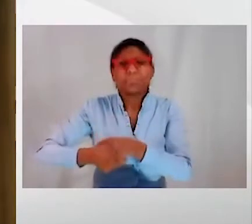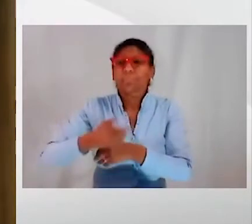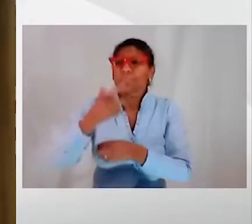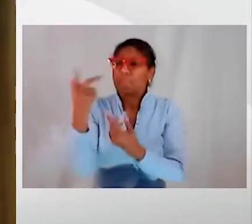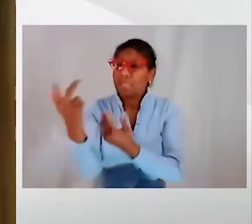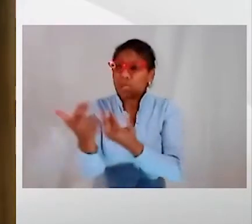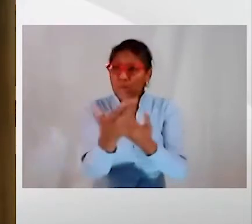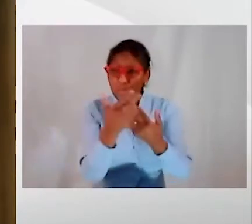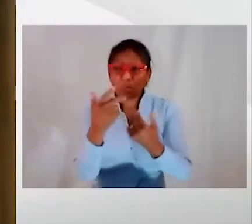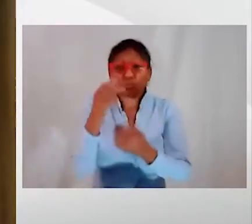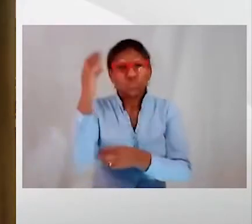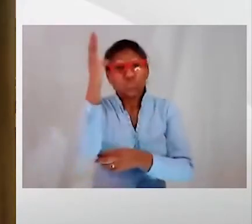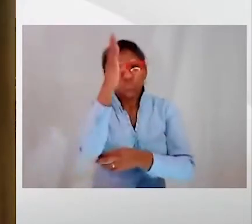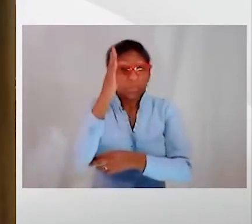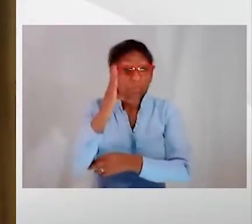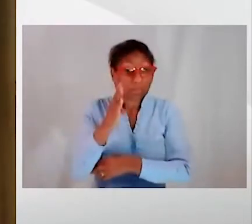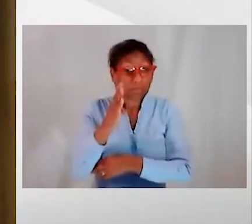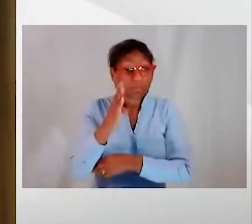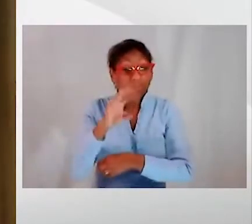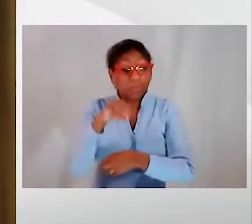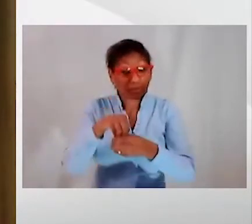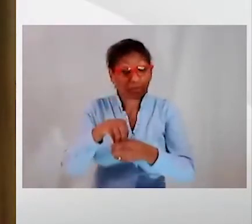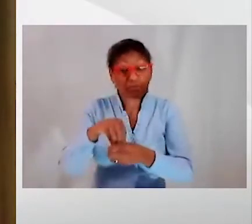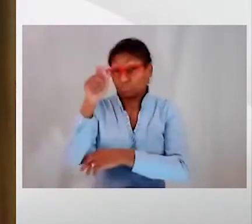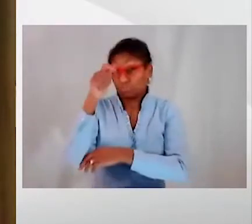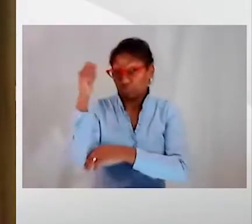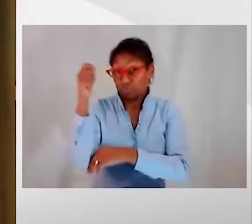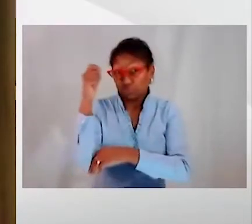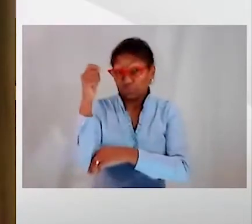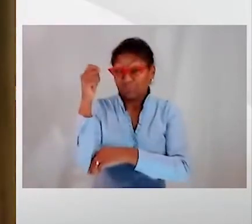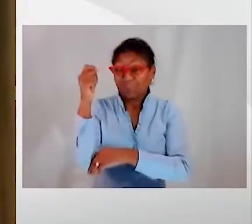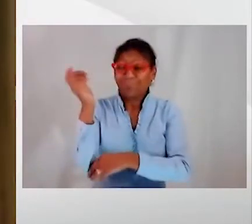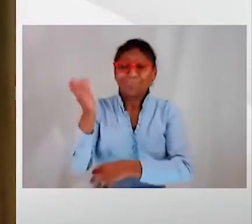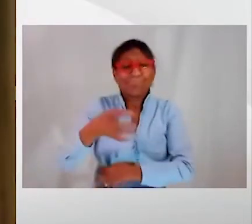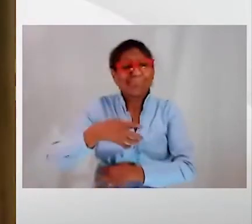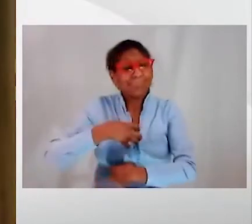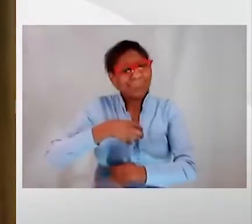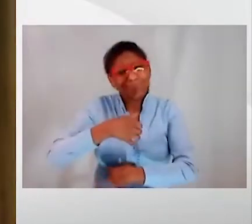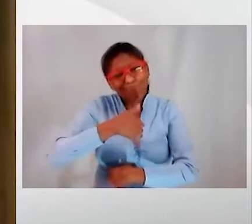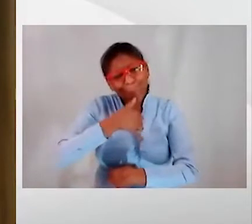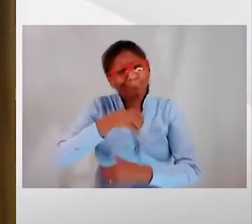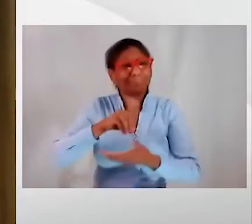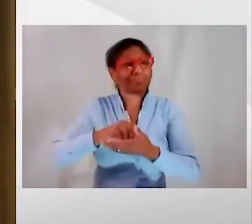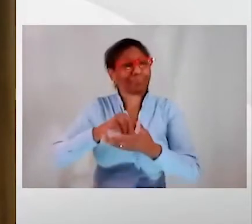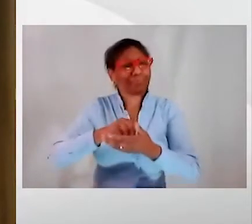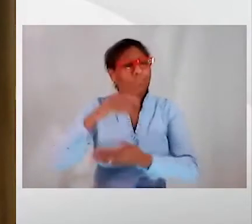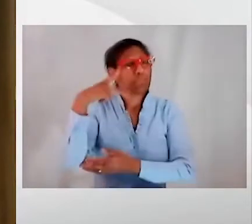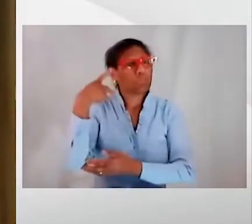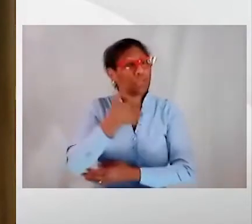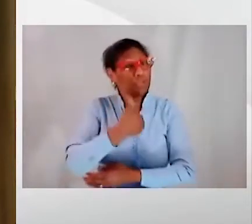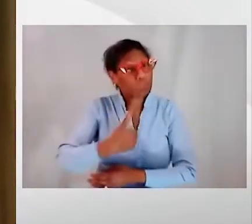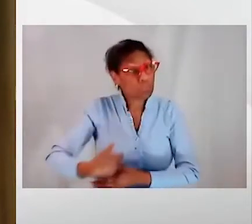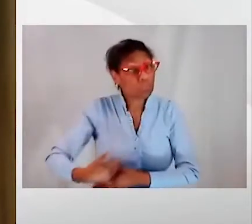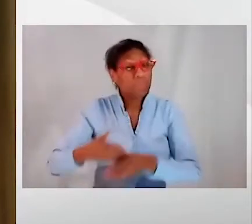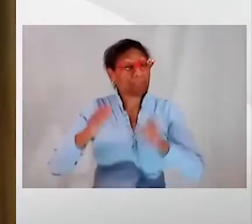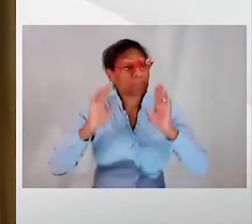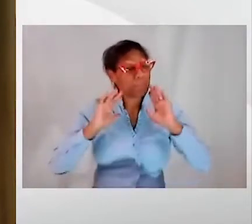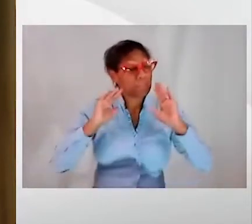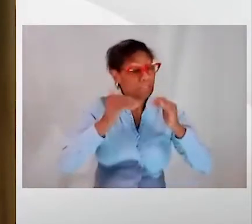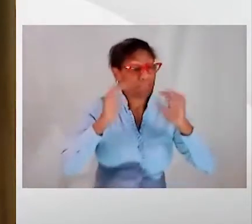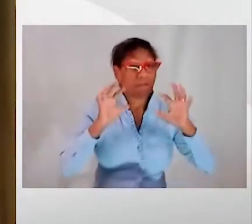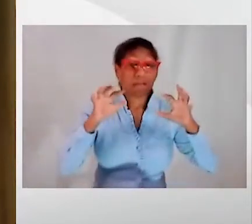protetoras em todo o Brasil e no nosso estado, nós lamentamos a ausência de políticas públicas voltadas aos animais